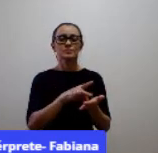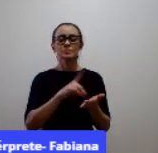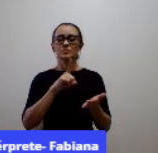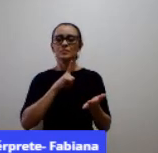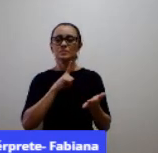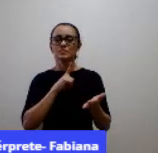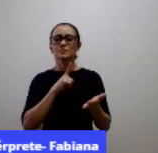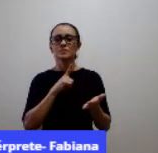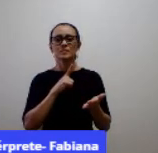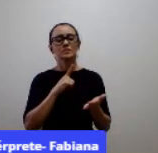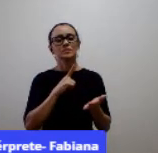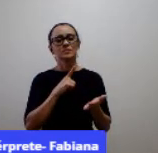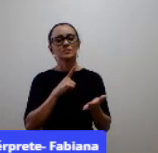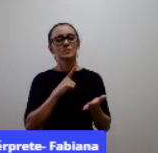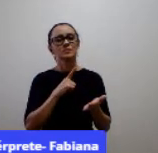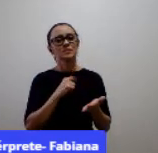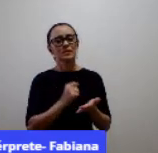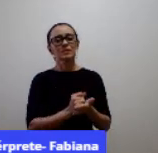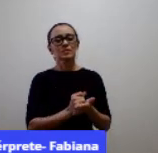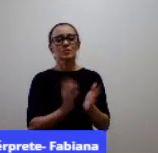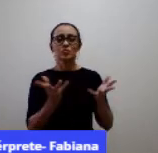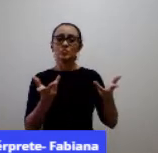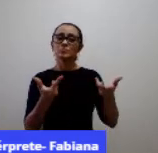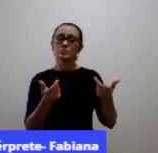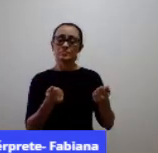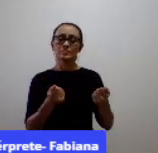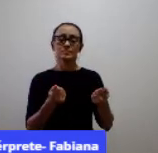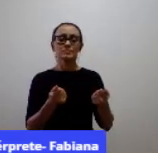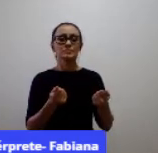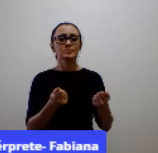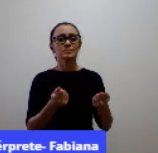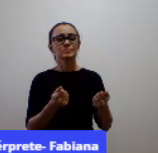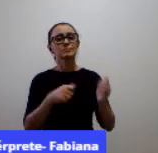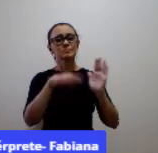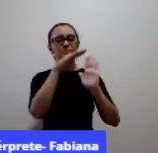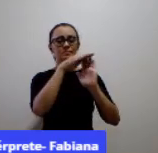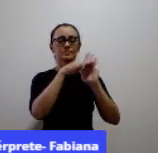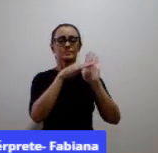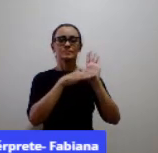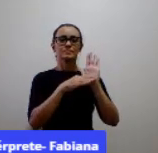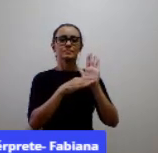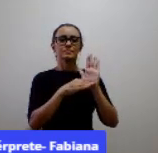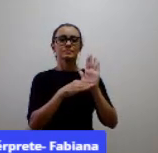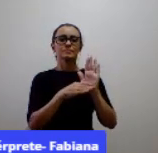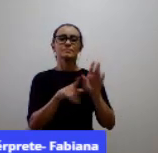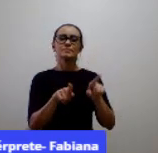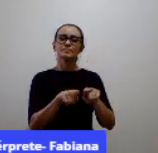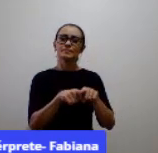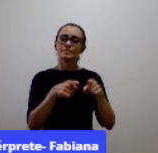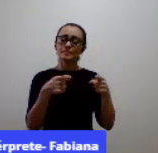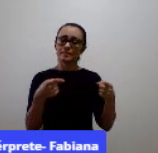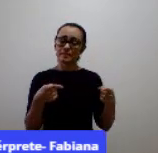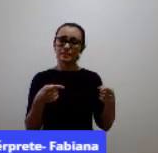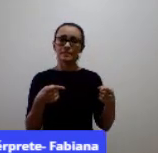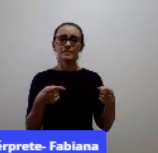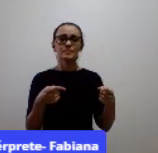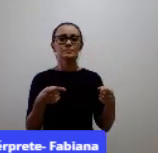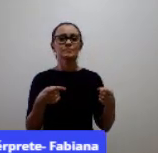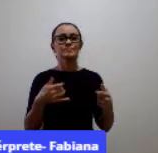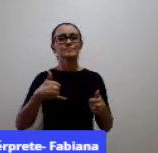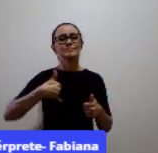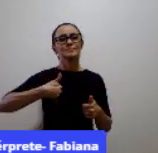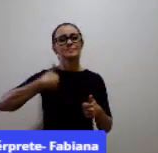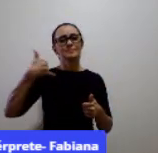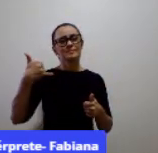as mesmas situações de habilidades, mas desde que seja de acordo com a faixa